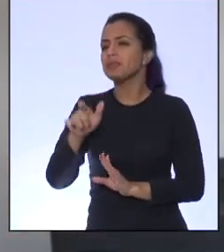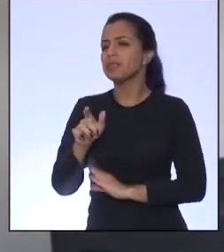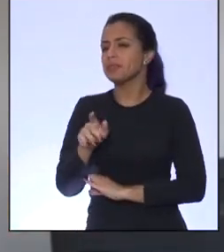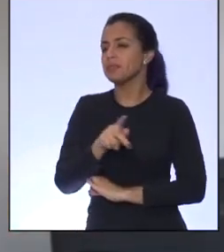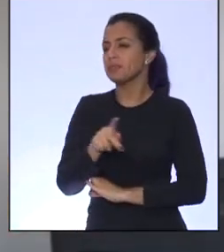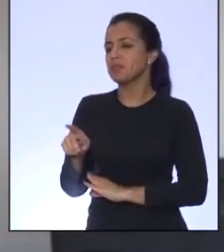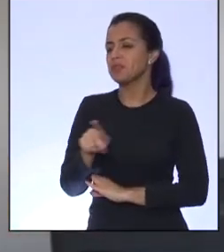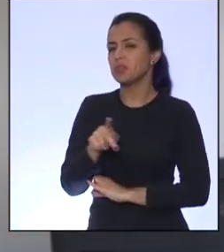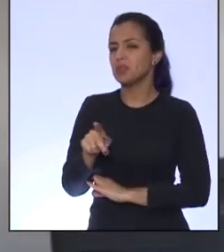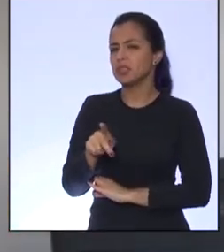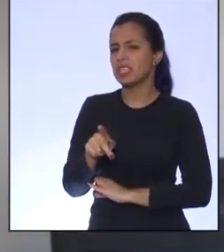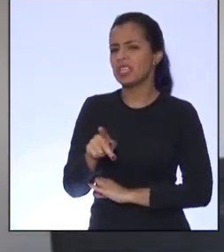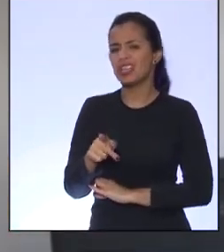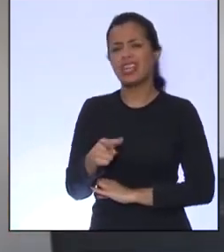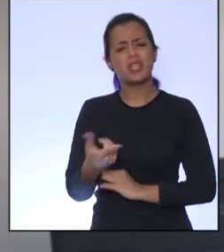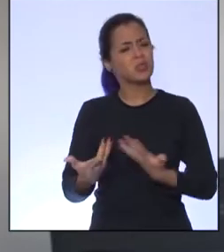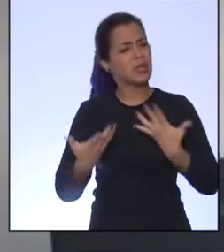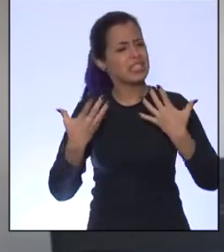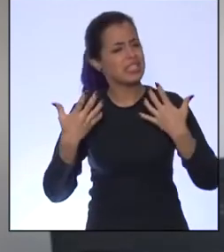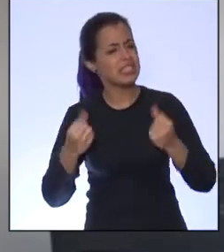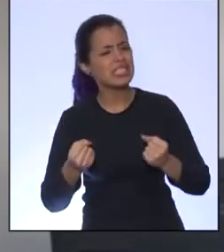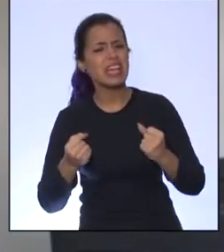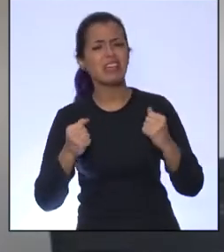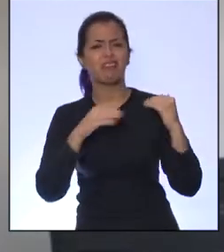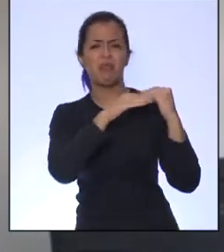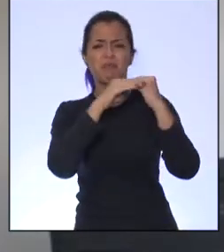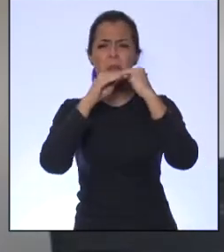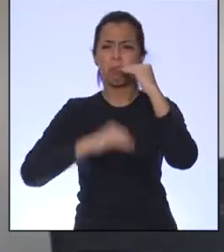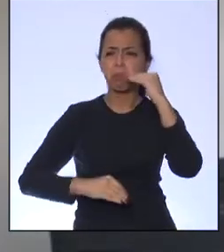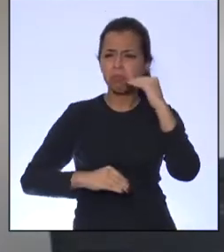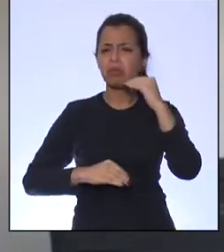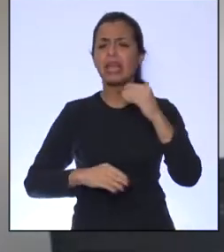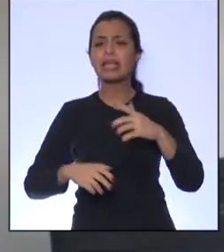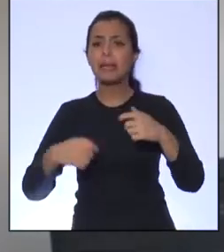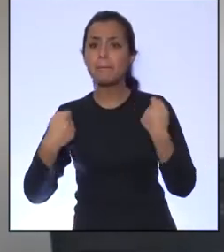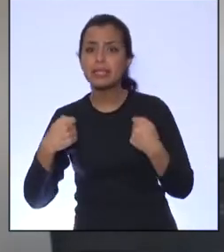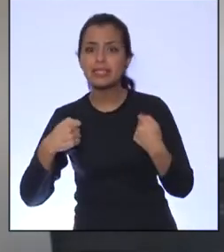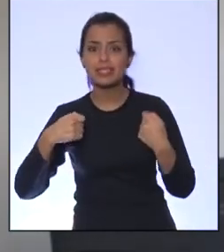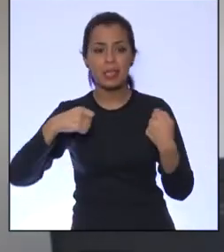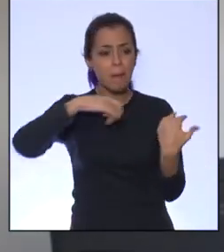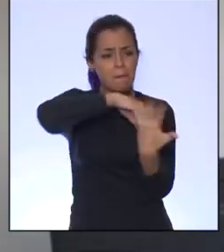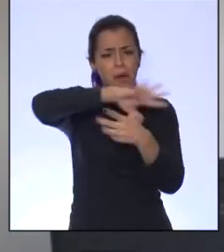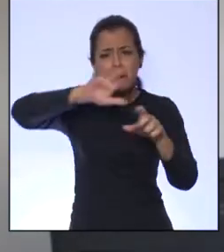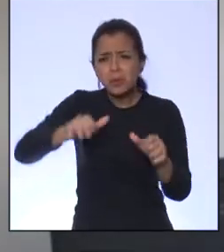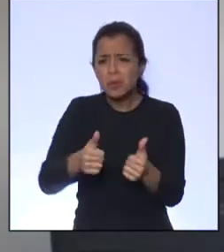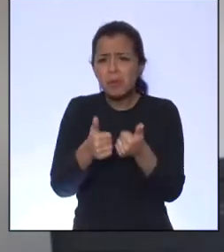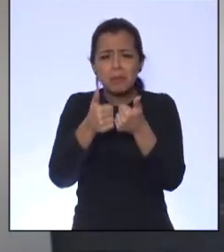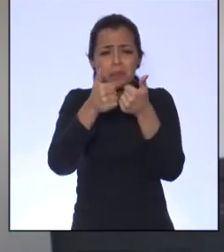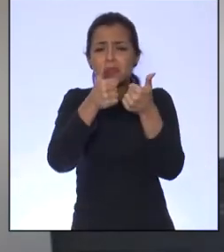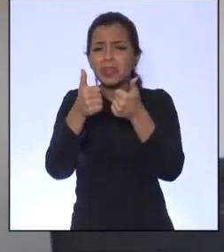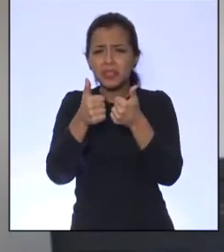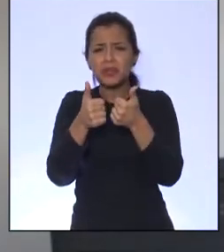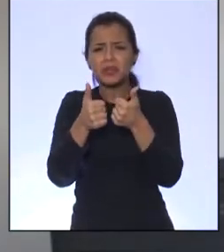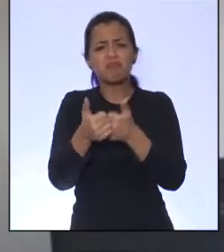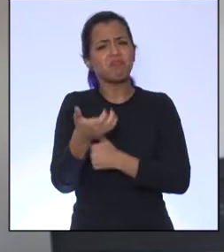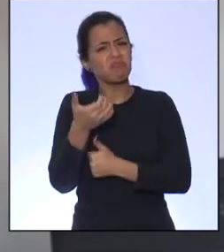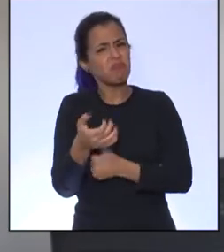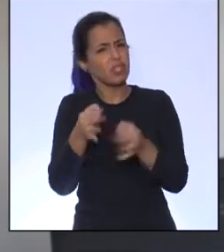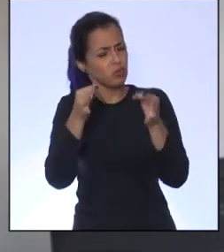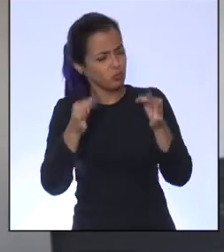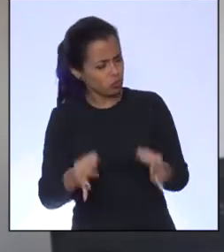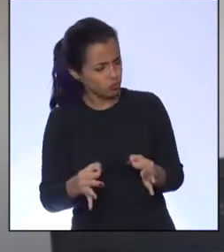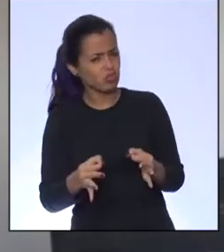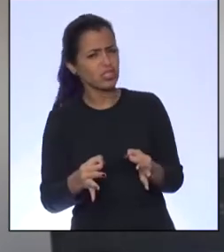se conforma com a desigualdade, que quer melhorar o mundo, que quer justiça, que é tolerante, que respeita direitos